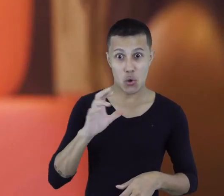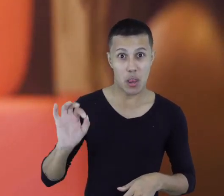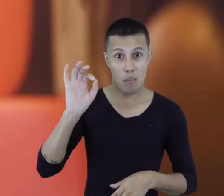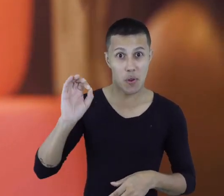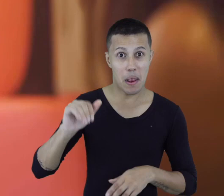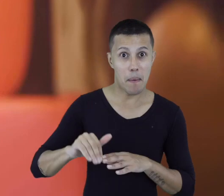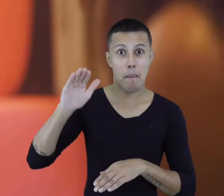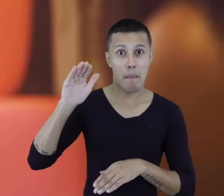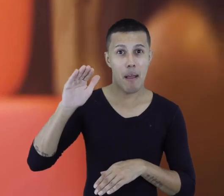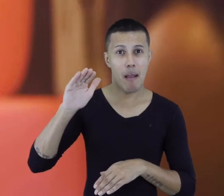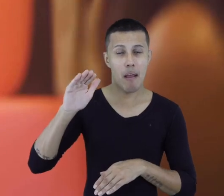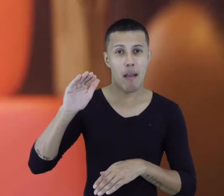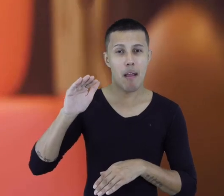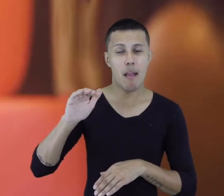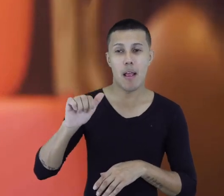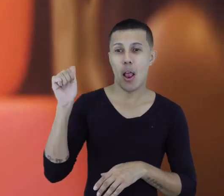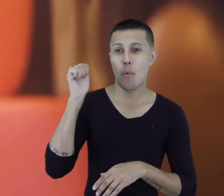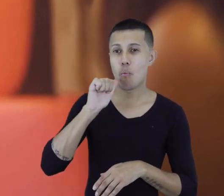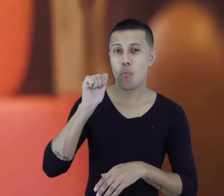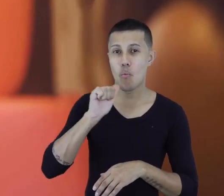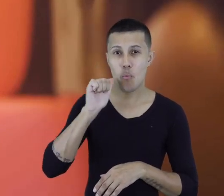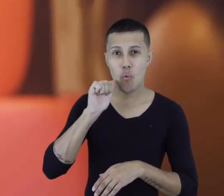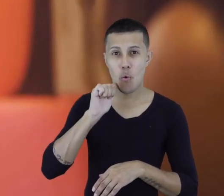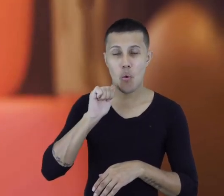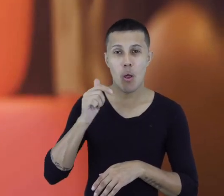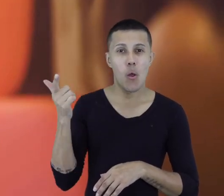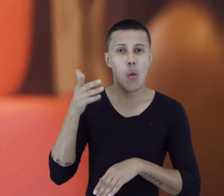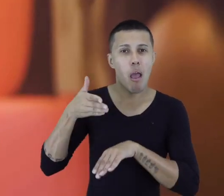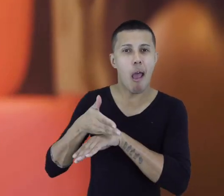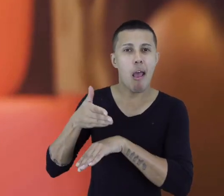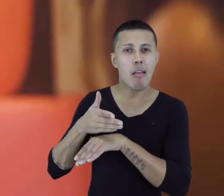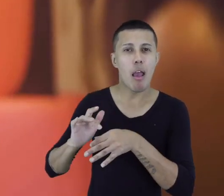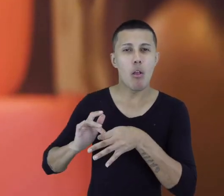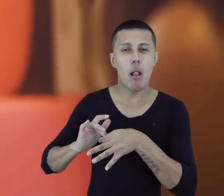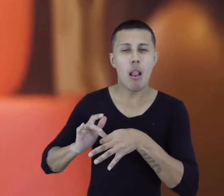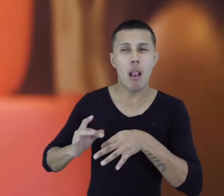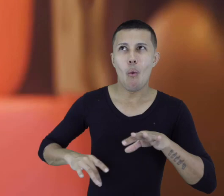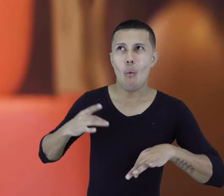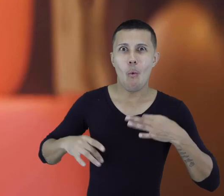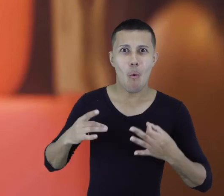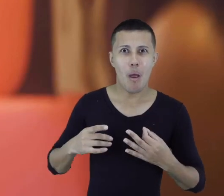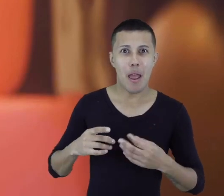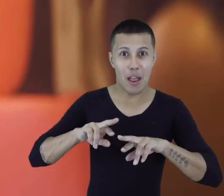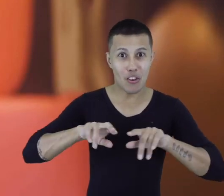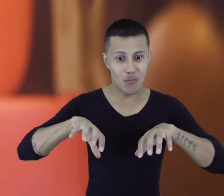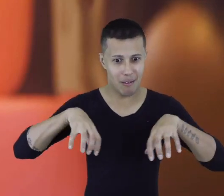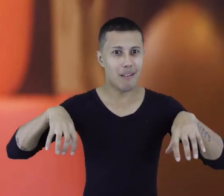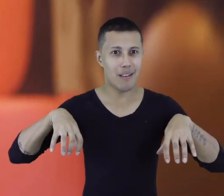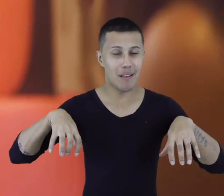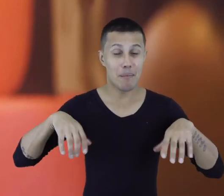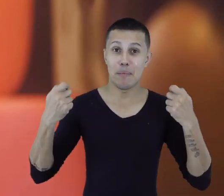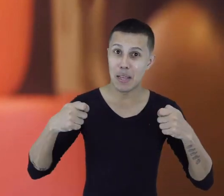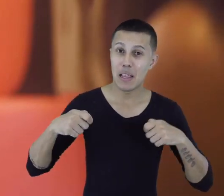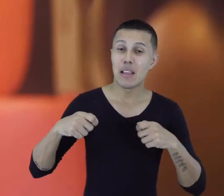da população sem acesso a prazer, que são as mulheres, né, 50% das mulheres que não acessam o prazer, isso é muito sintomático. De novo, isso conversa com